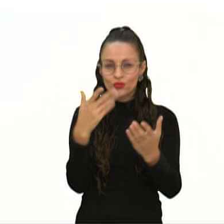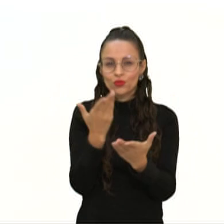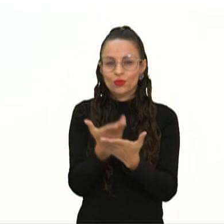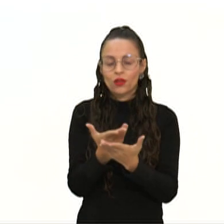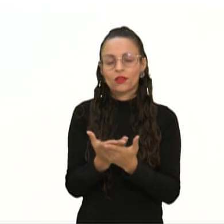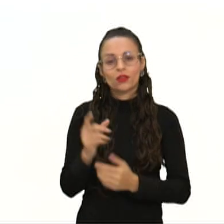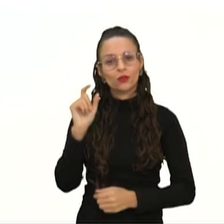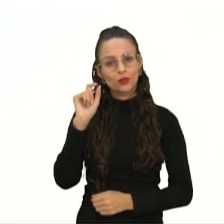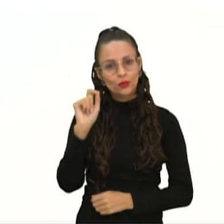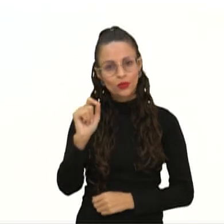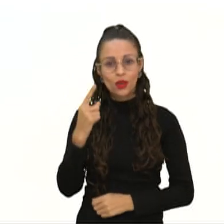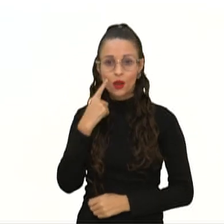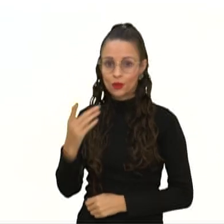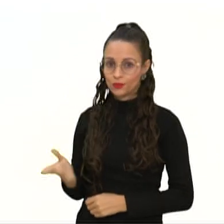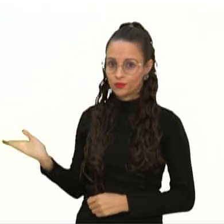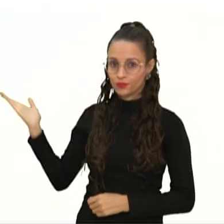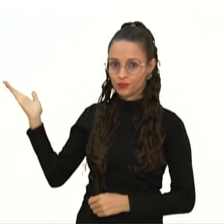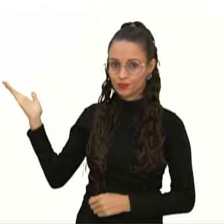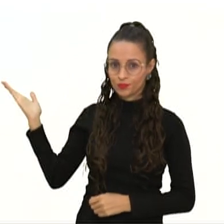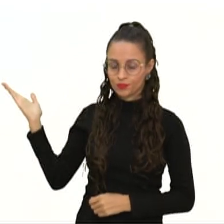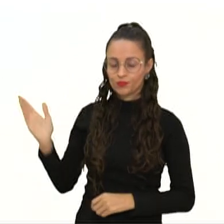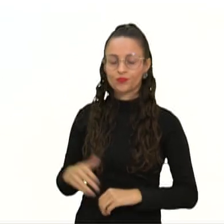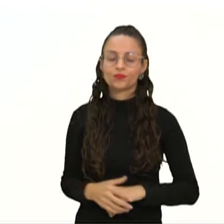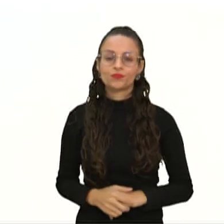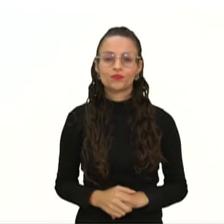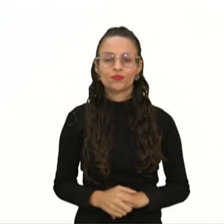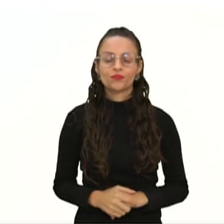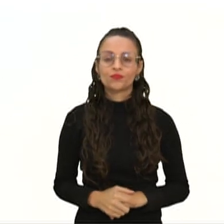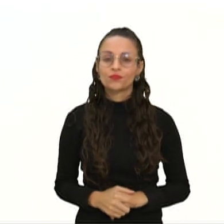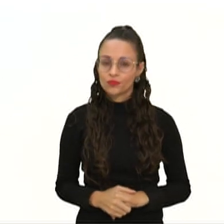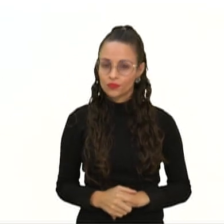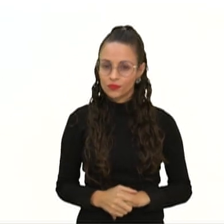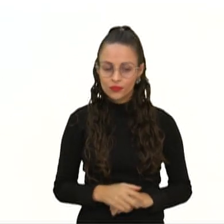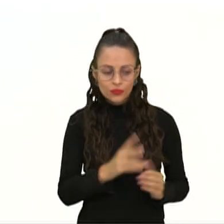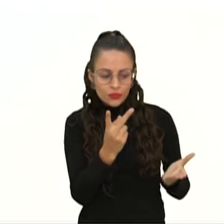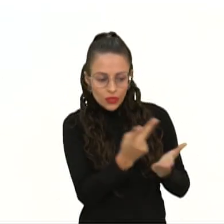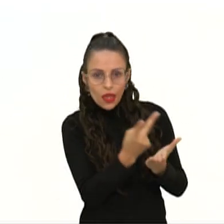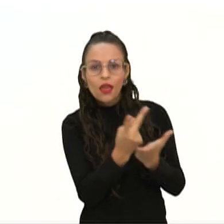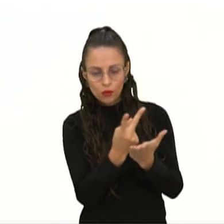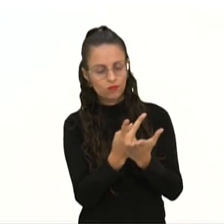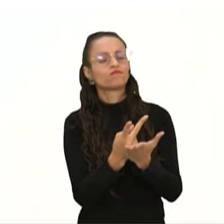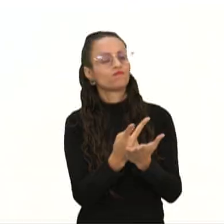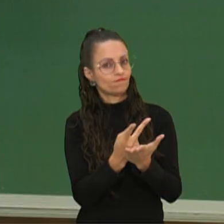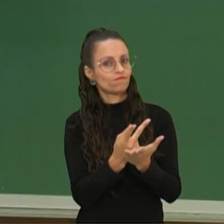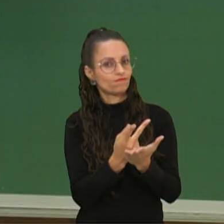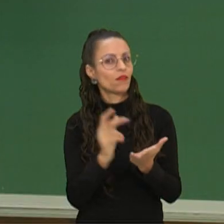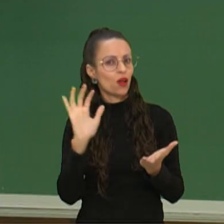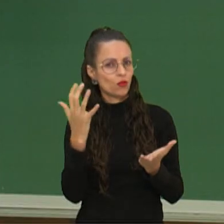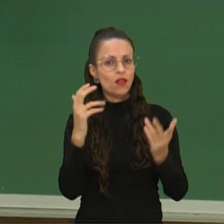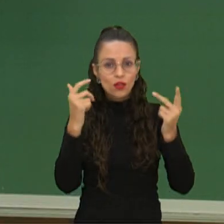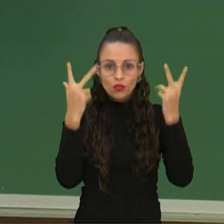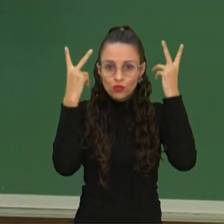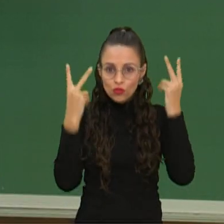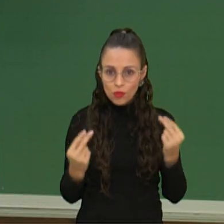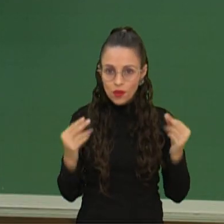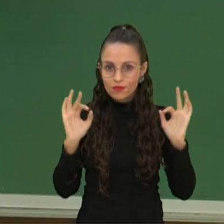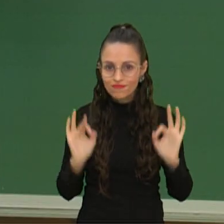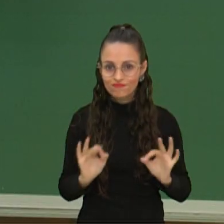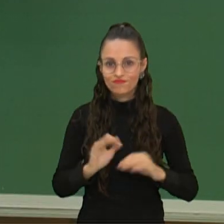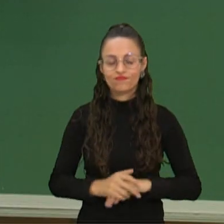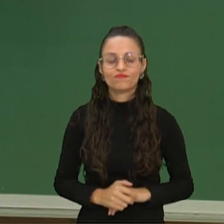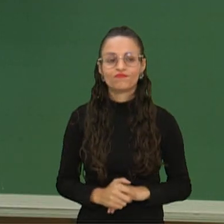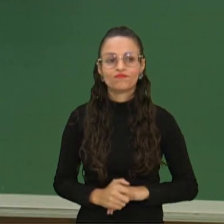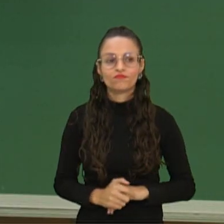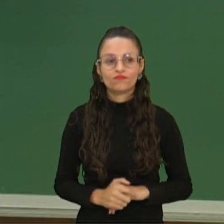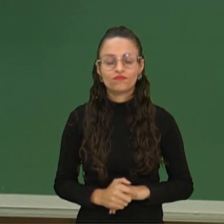é Mistakes were made, it's normal. Erros foram cometidos, isso é normal, ok? E